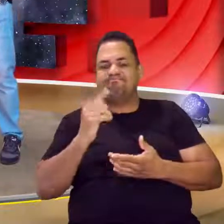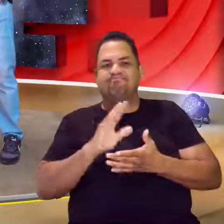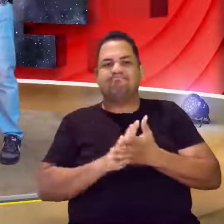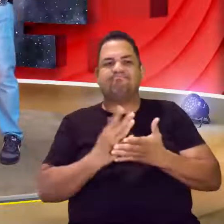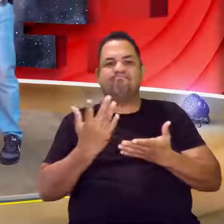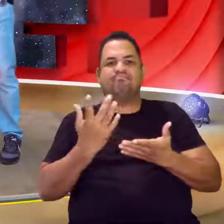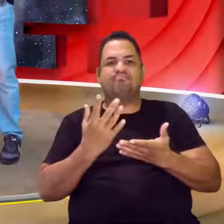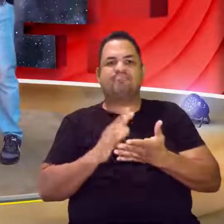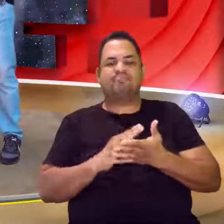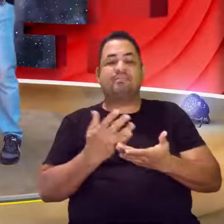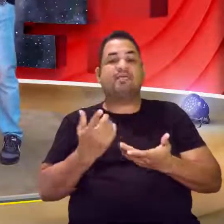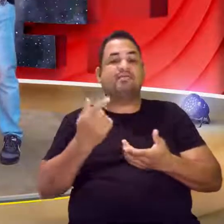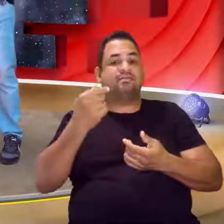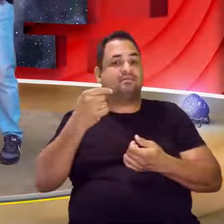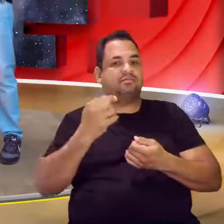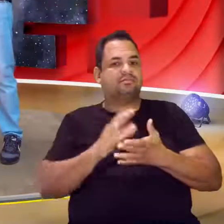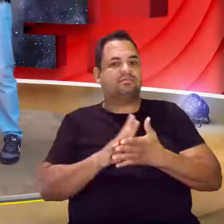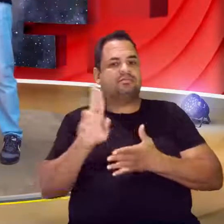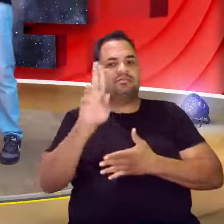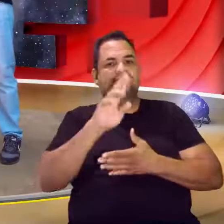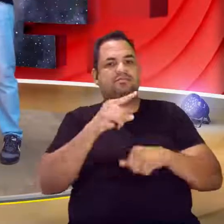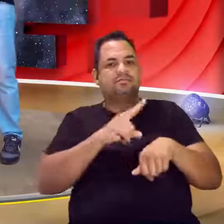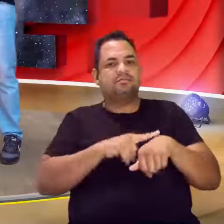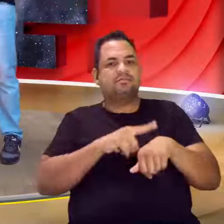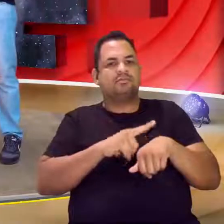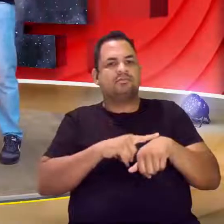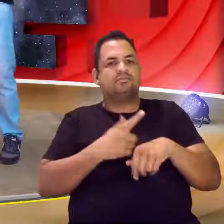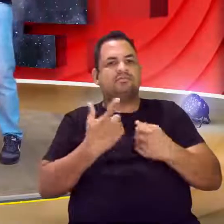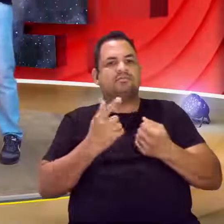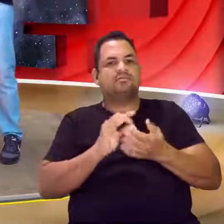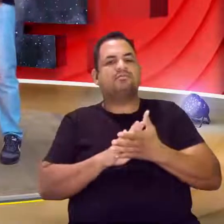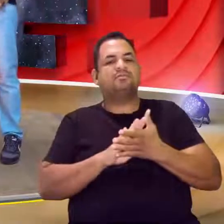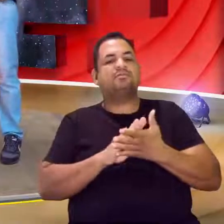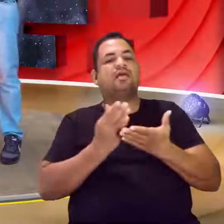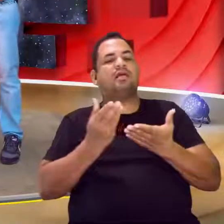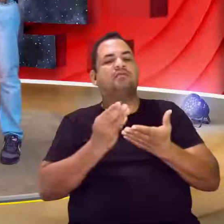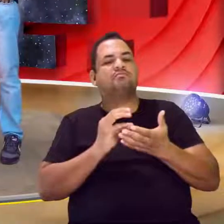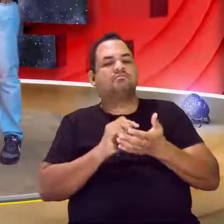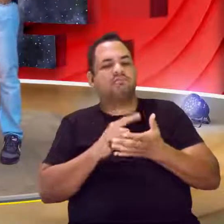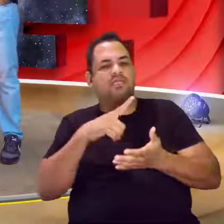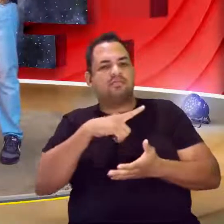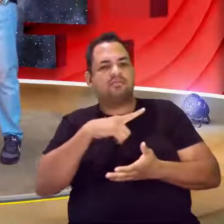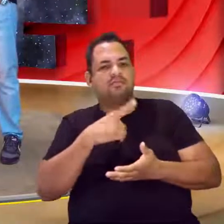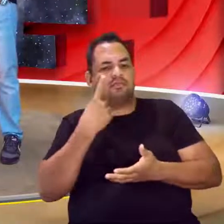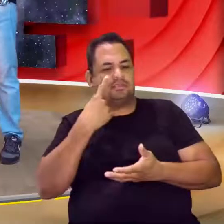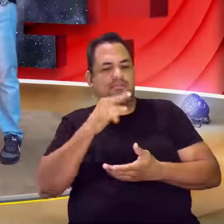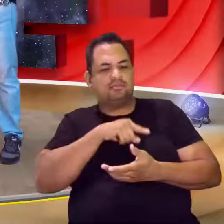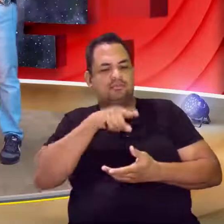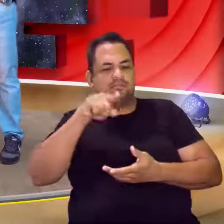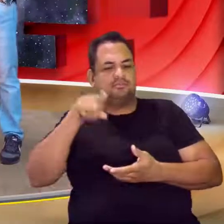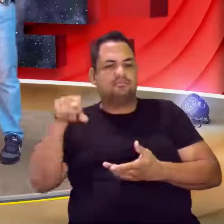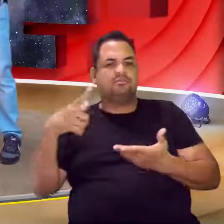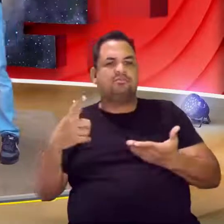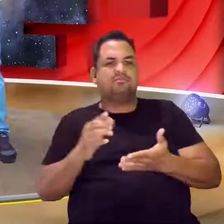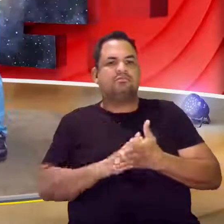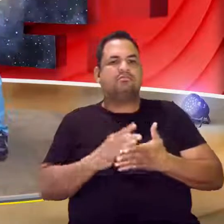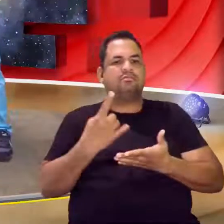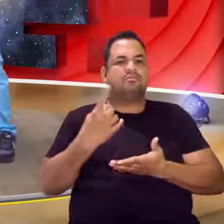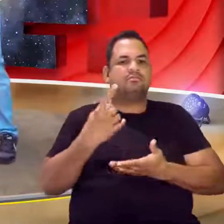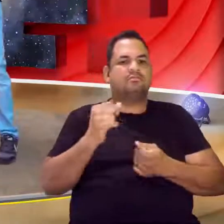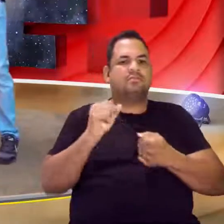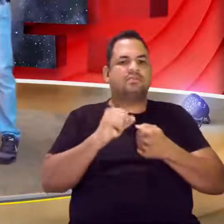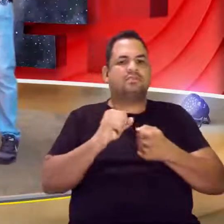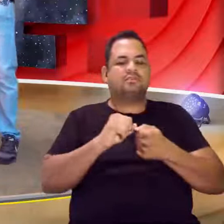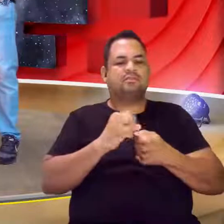fato. Mas é aqui que você vai usar o tempinho que sobrou naquela primeira lá, que foi só olhar o gráfico, entendeu? Aquela lá